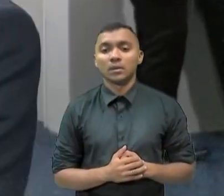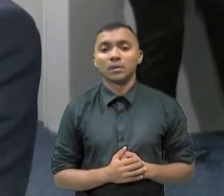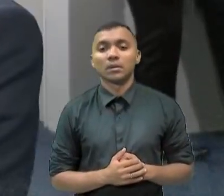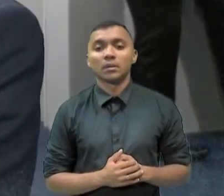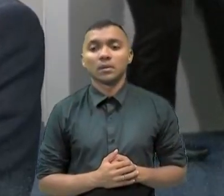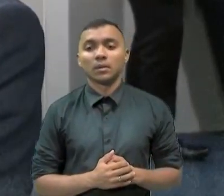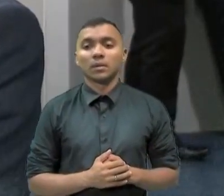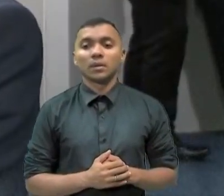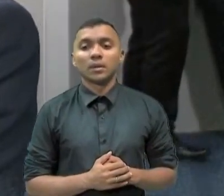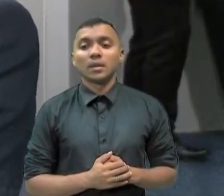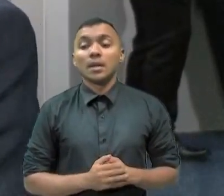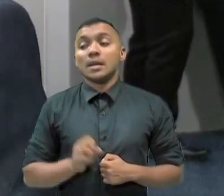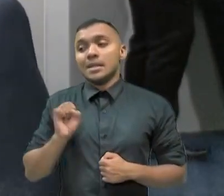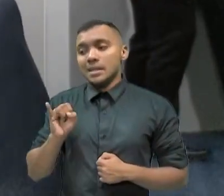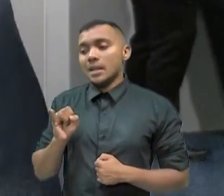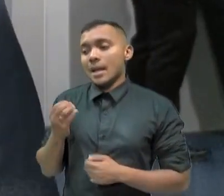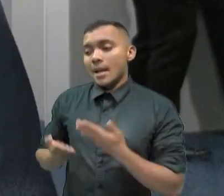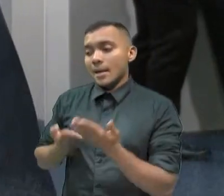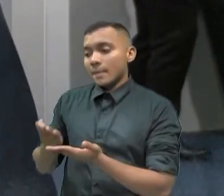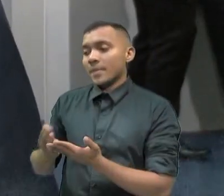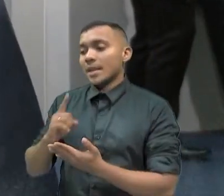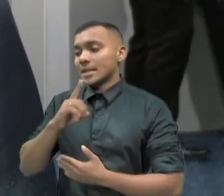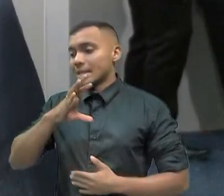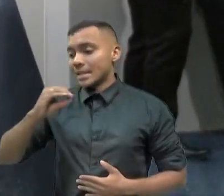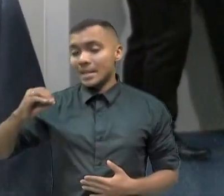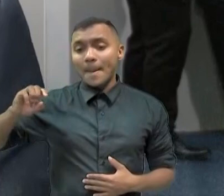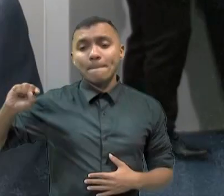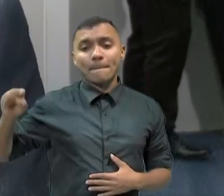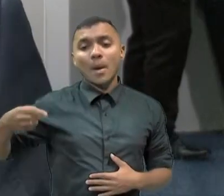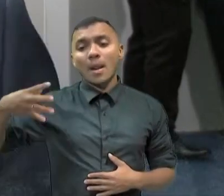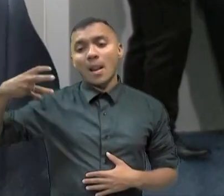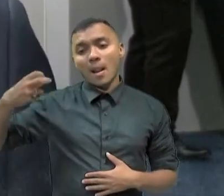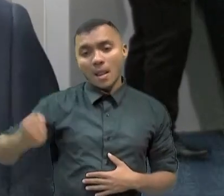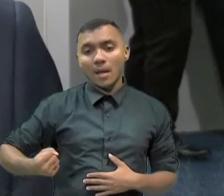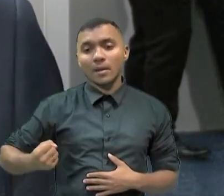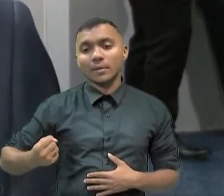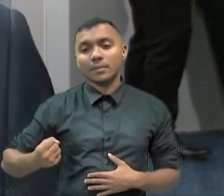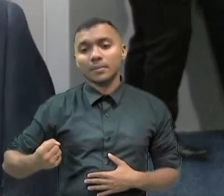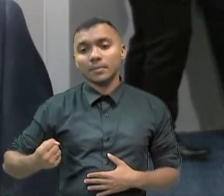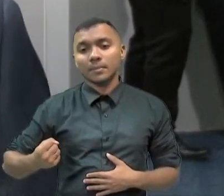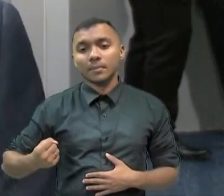está produzindo 100 mil litros de leite para o empreendimento que vai produzir 1.000 litros.